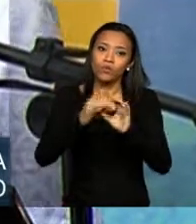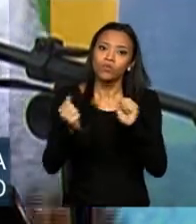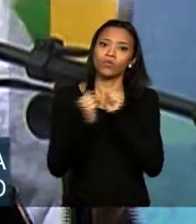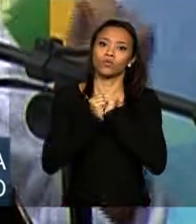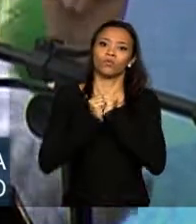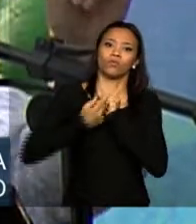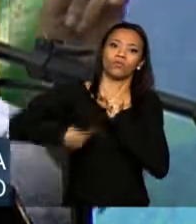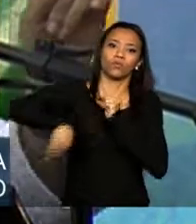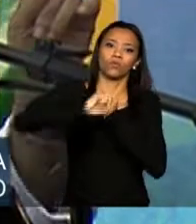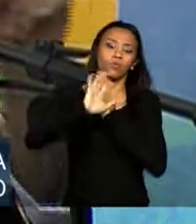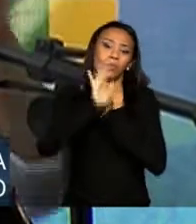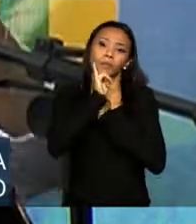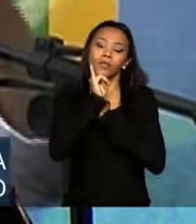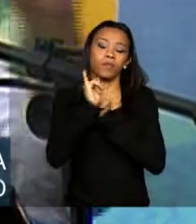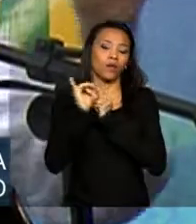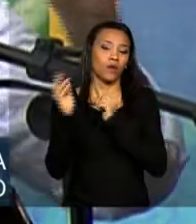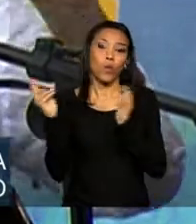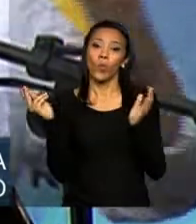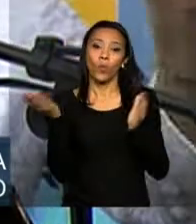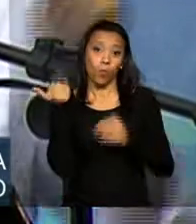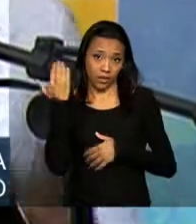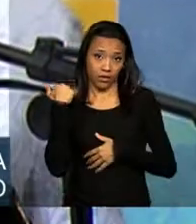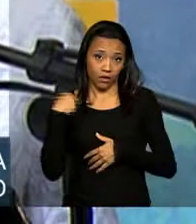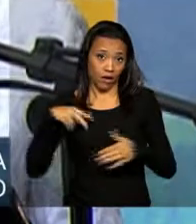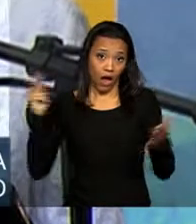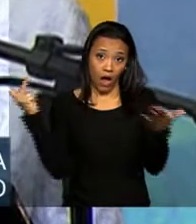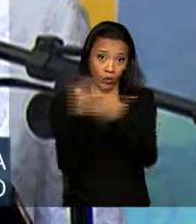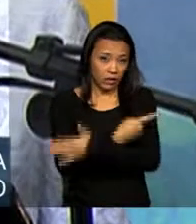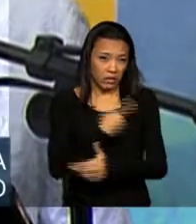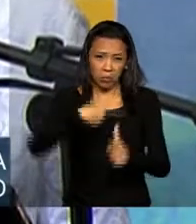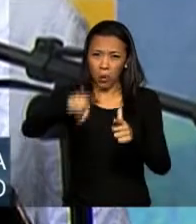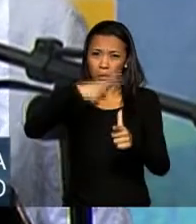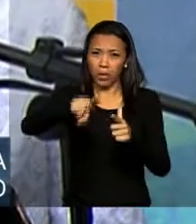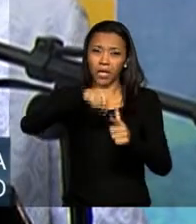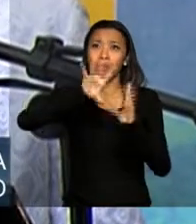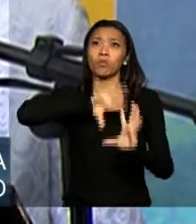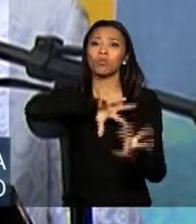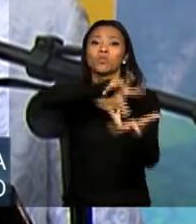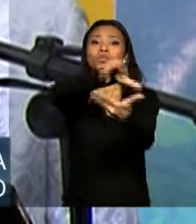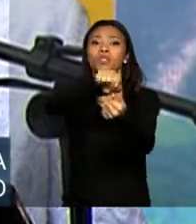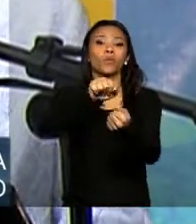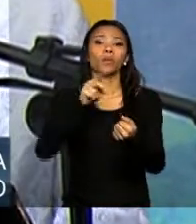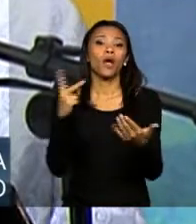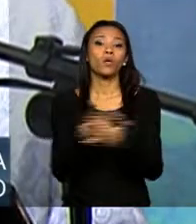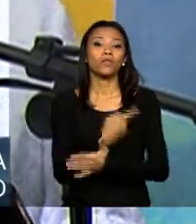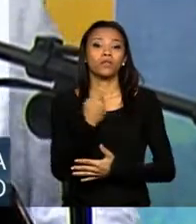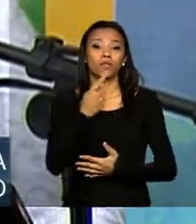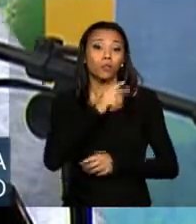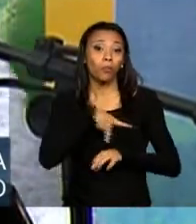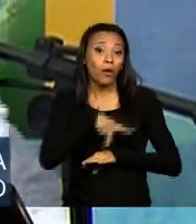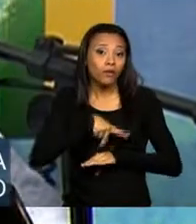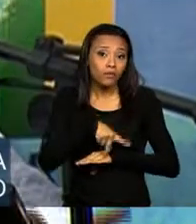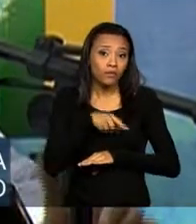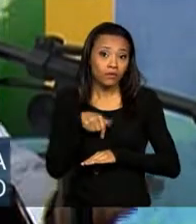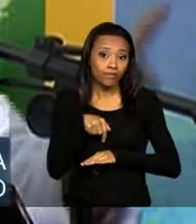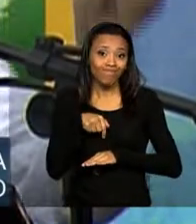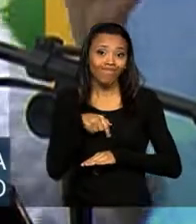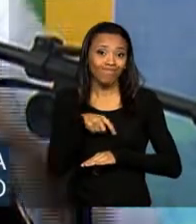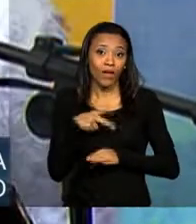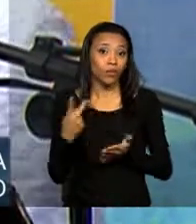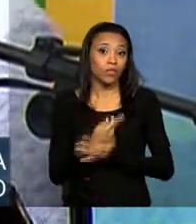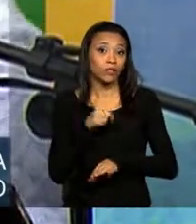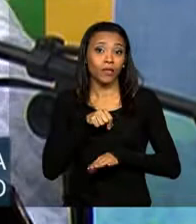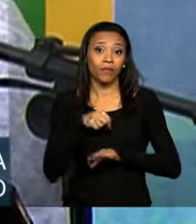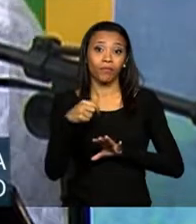passado quando tinha qualquer problema internacional que que acontecia com o país simples